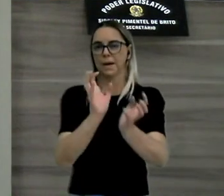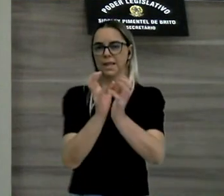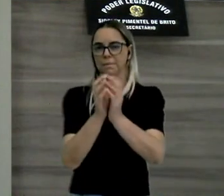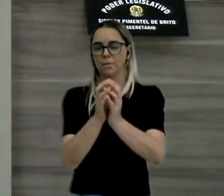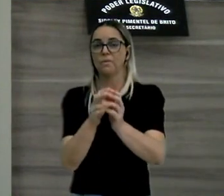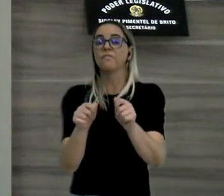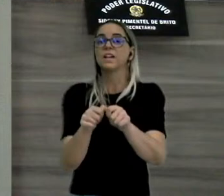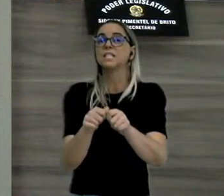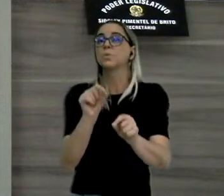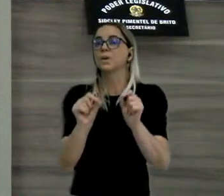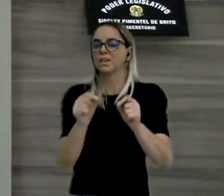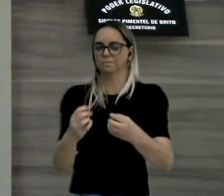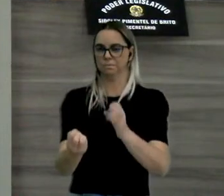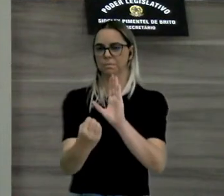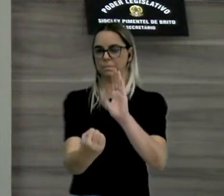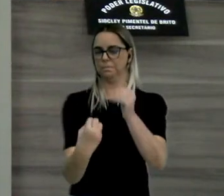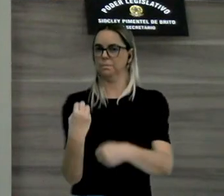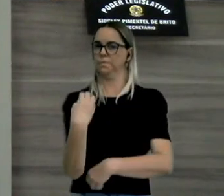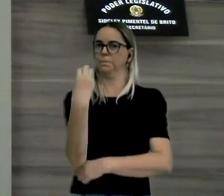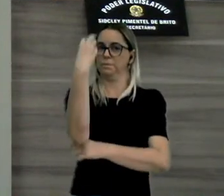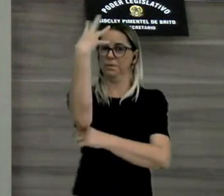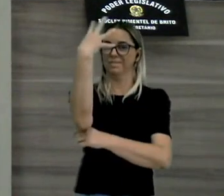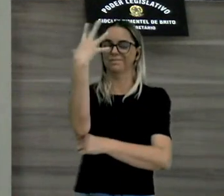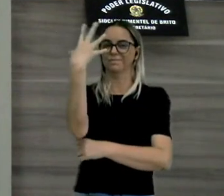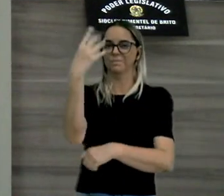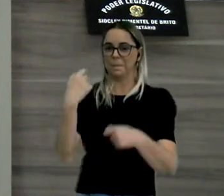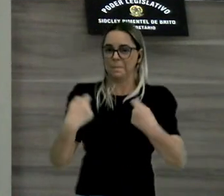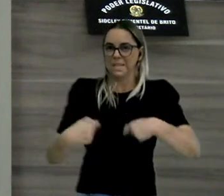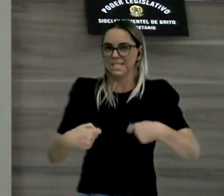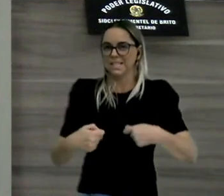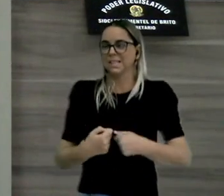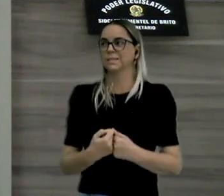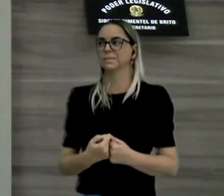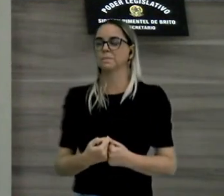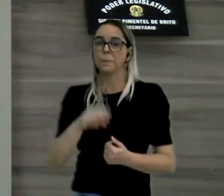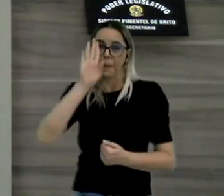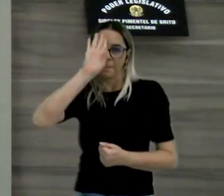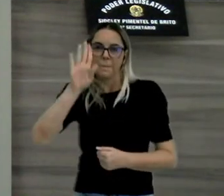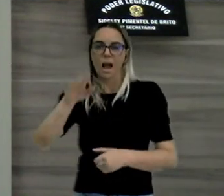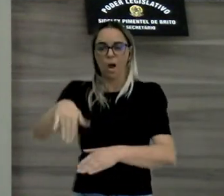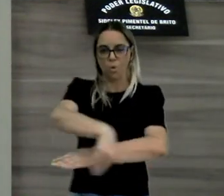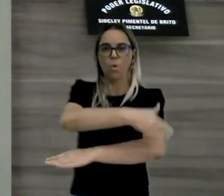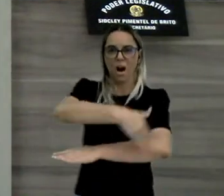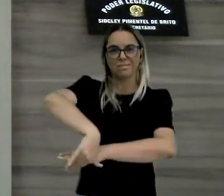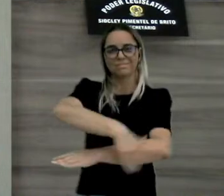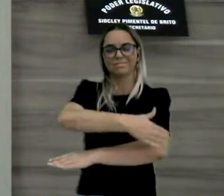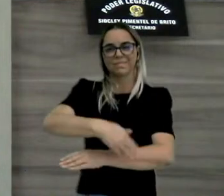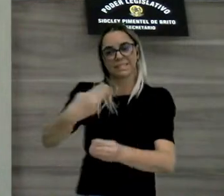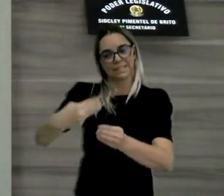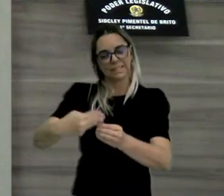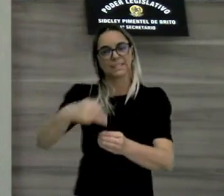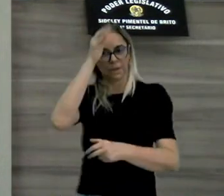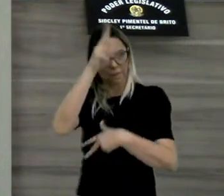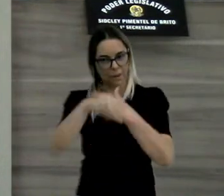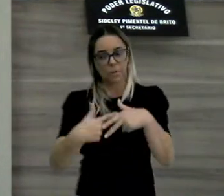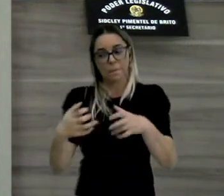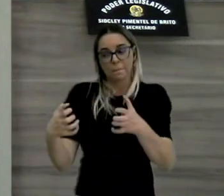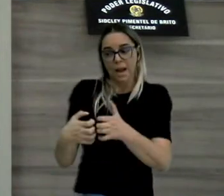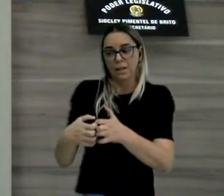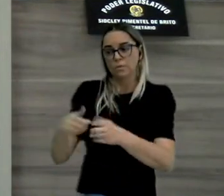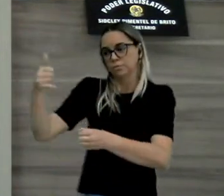semáforos ao longo da P 180 precisamente no perímetro urbano na cidade sentuna na noa unidade do posto